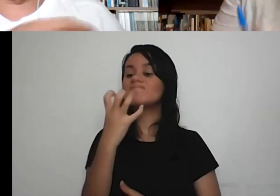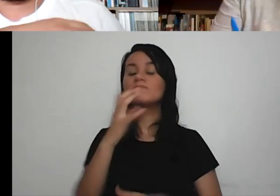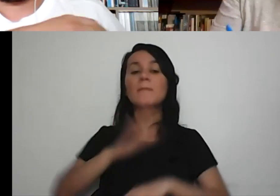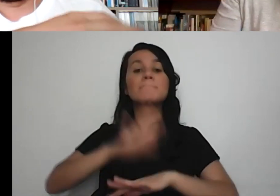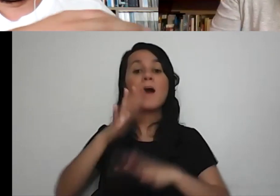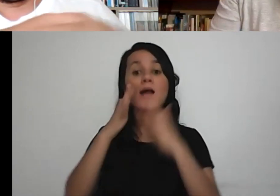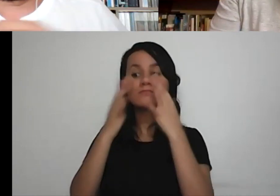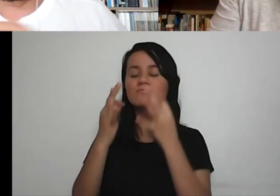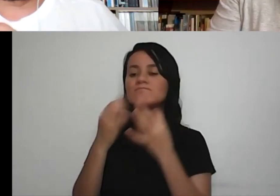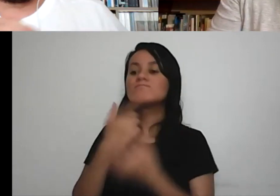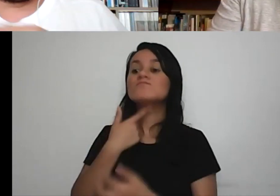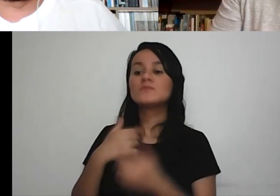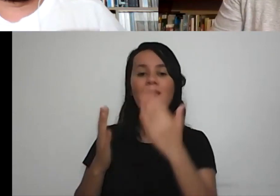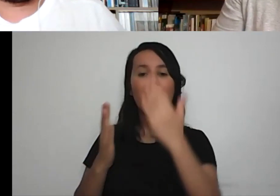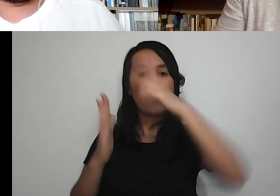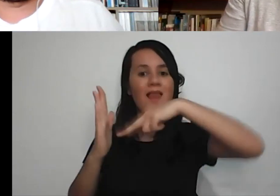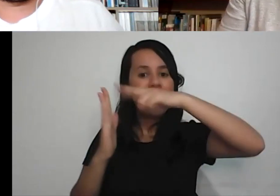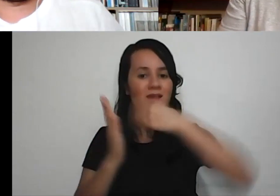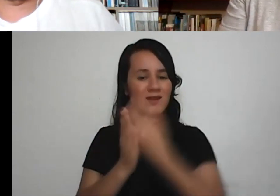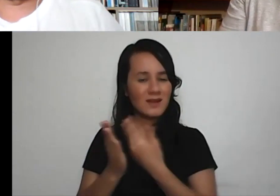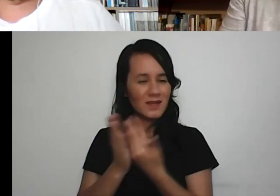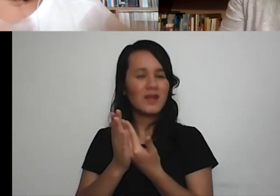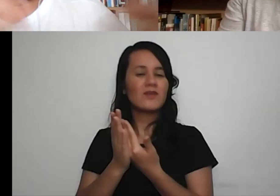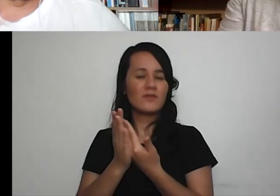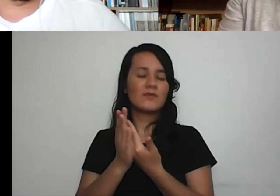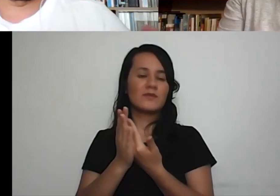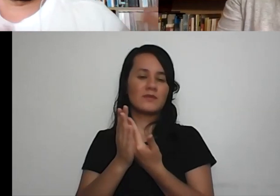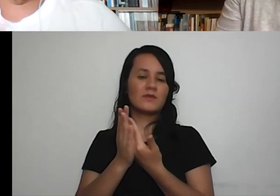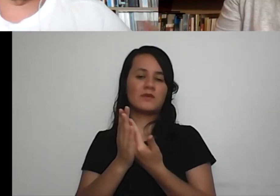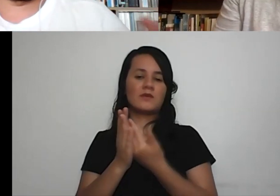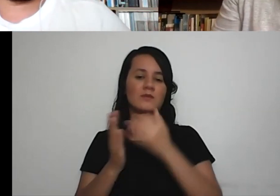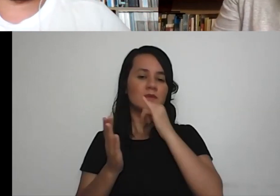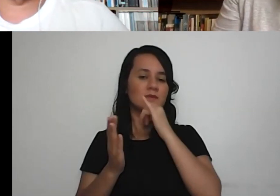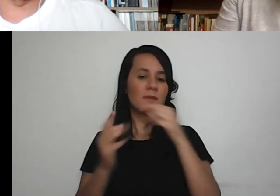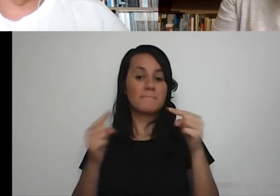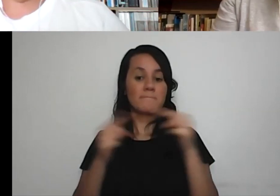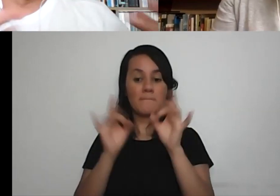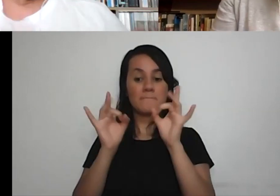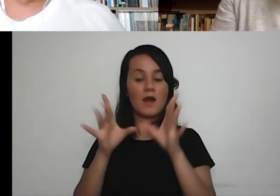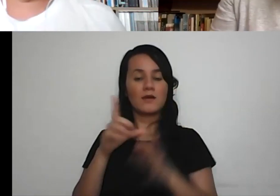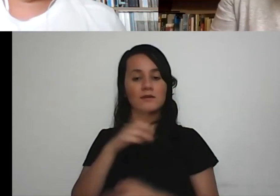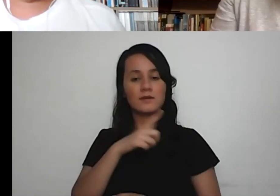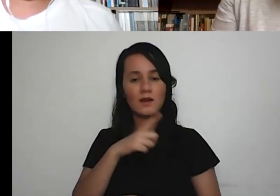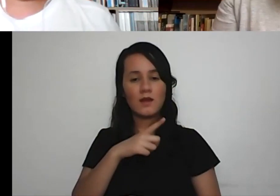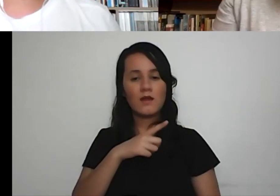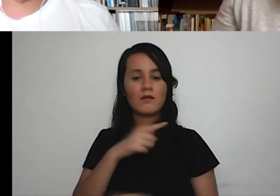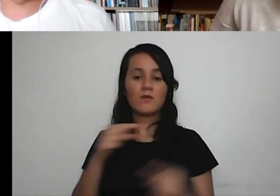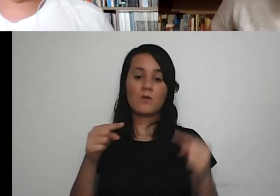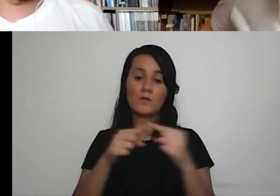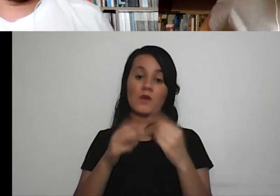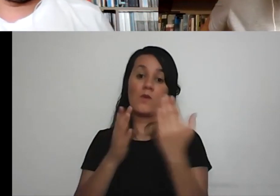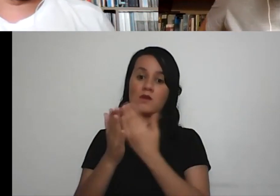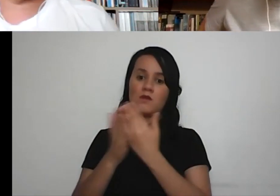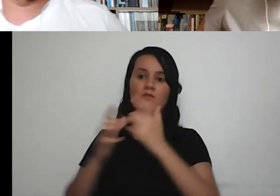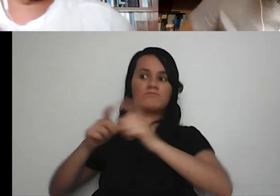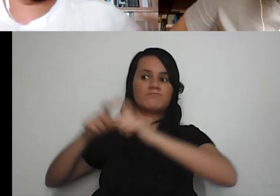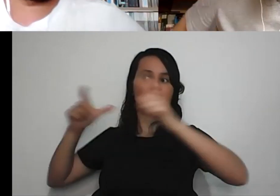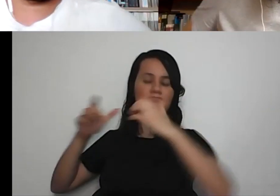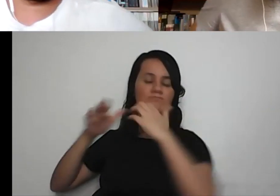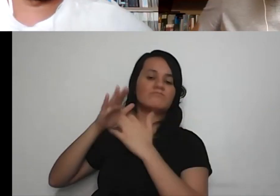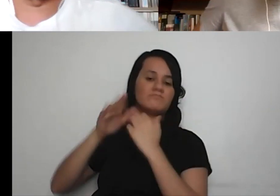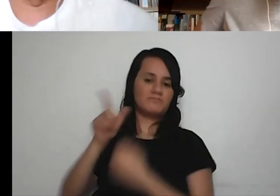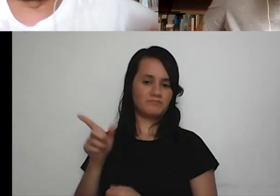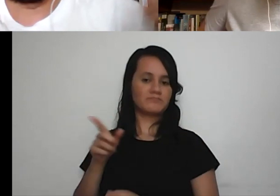vai ocupar o circuito, né, mais assim, de modo mais evidente, são os livros das grandes editoras. Eles é que vão